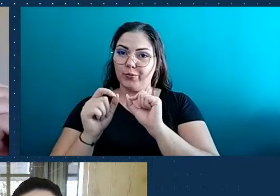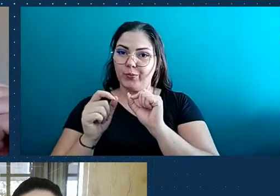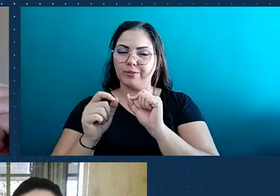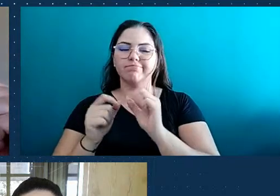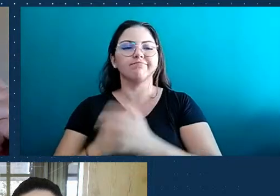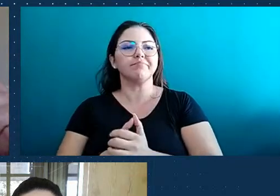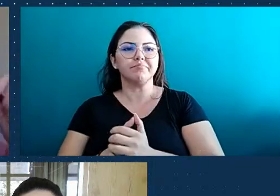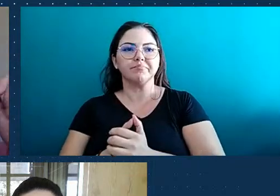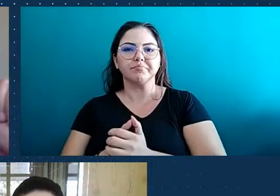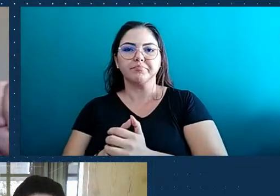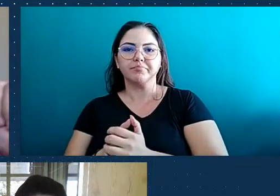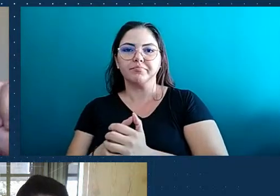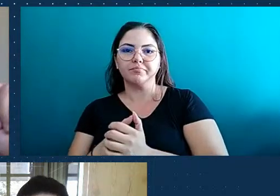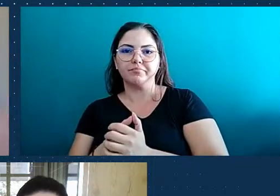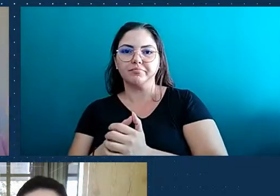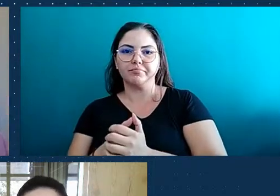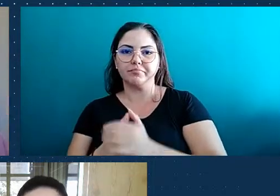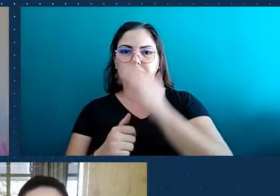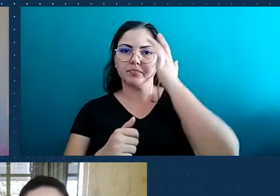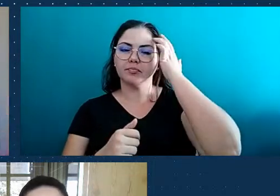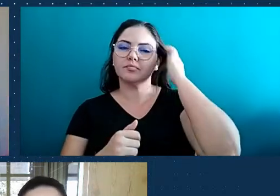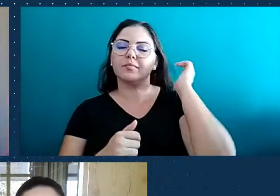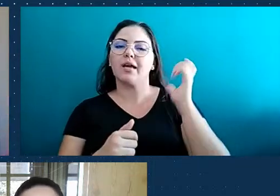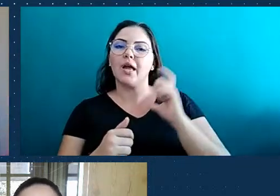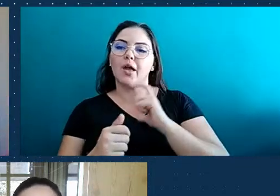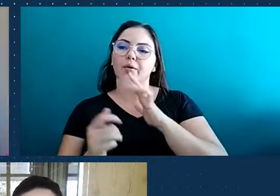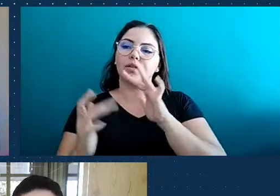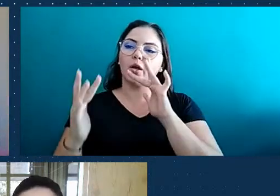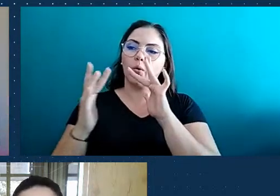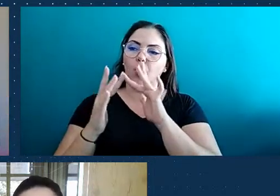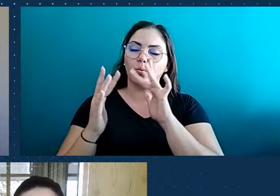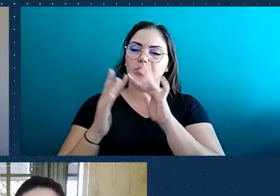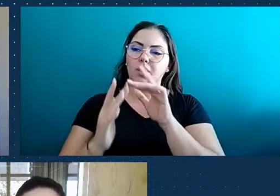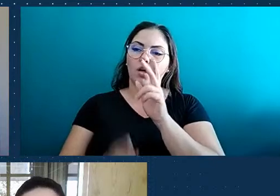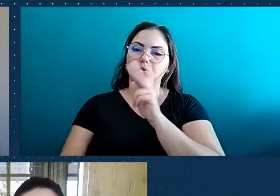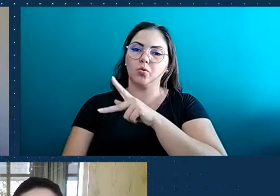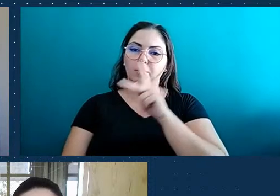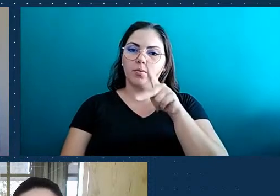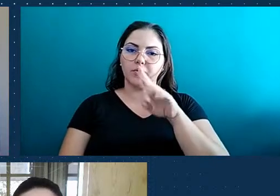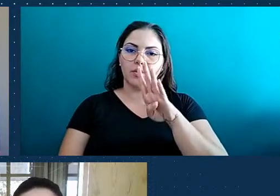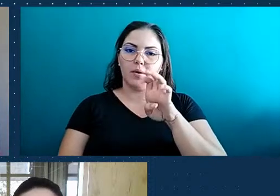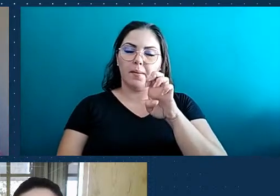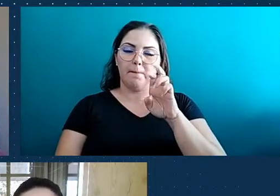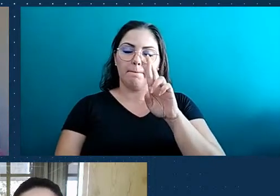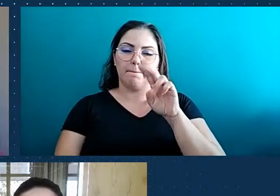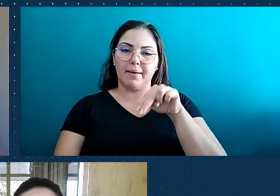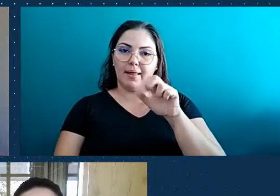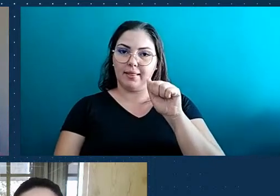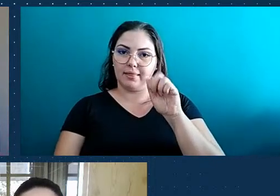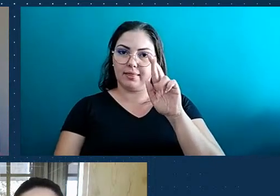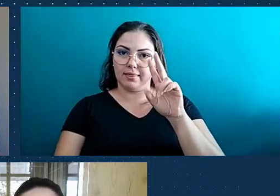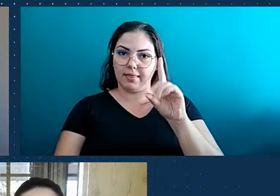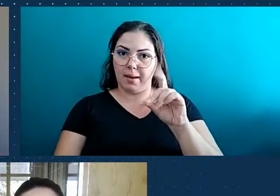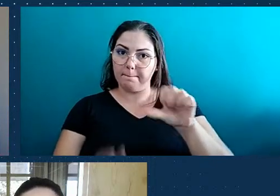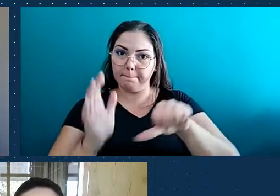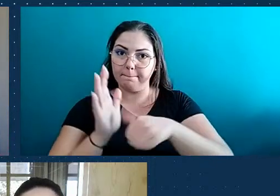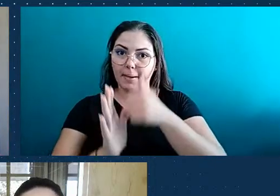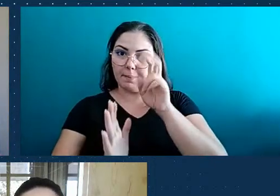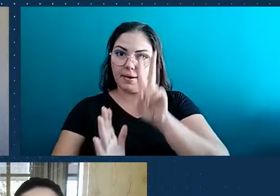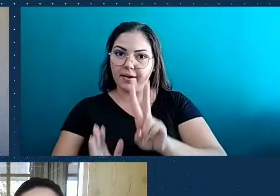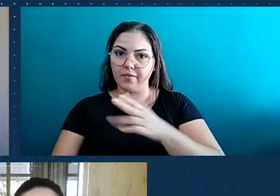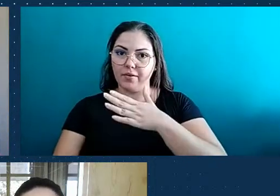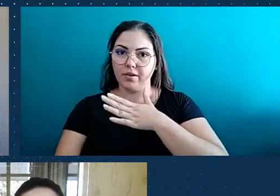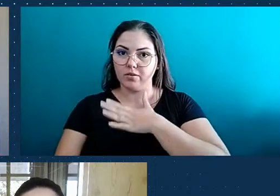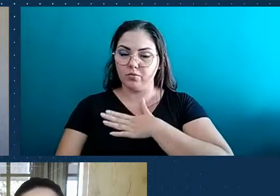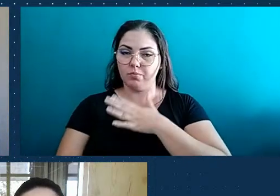Eu entrei em contato com o professor Bernard Charlot pela primeira vez no meu doutorado, e eu resolvi estudar